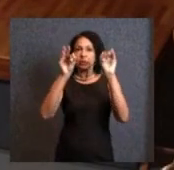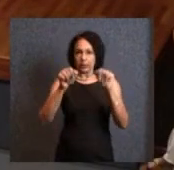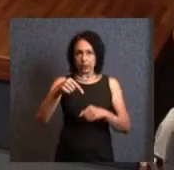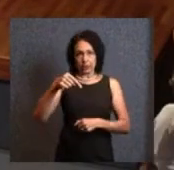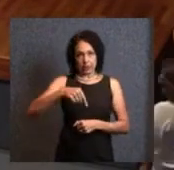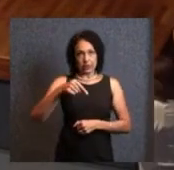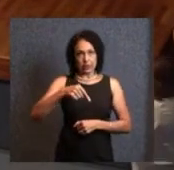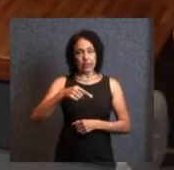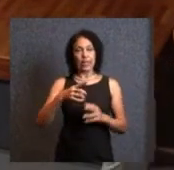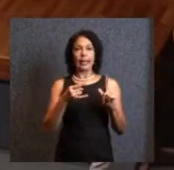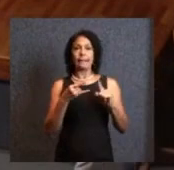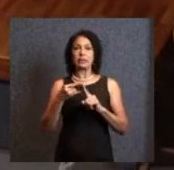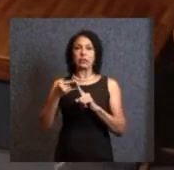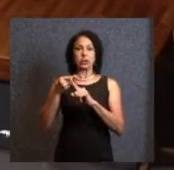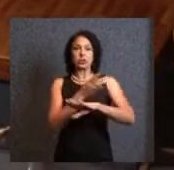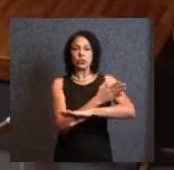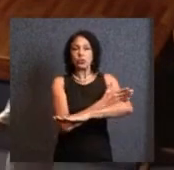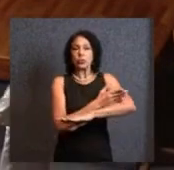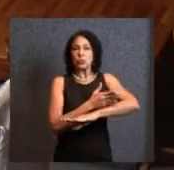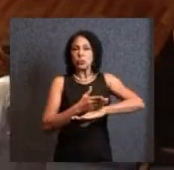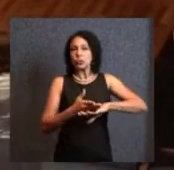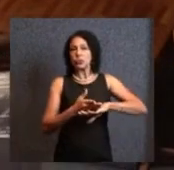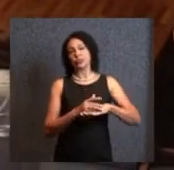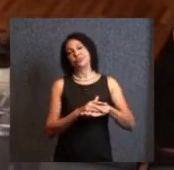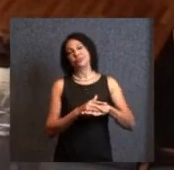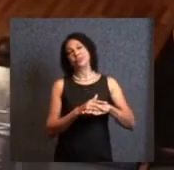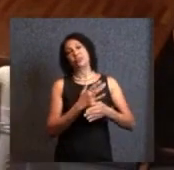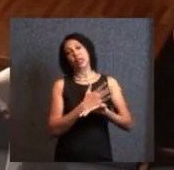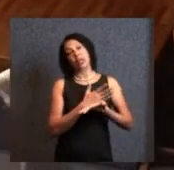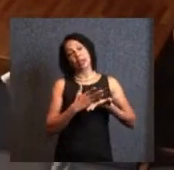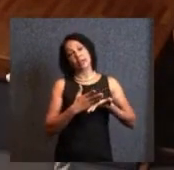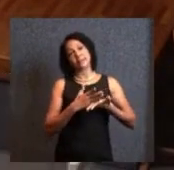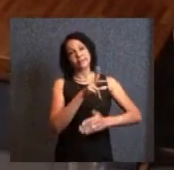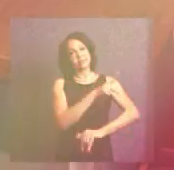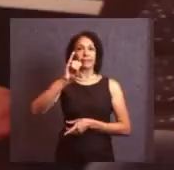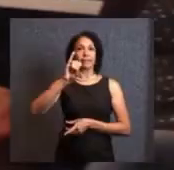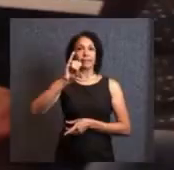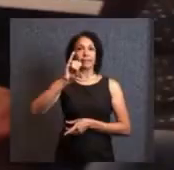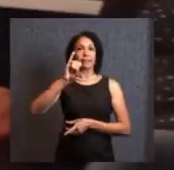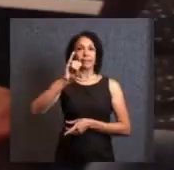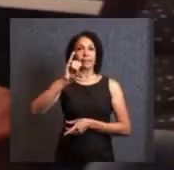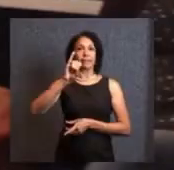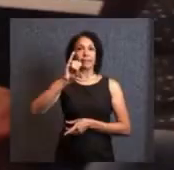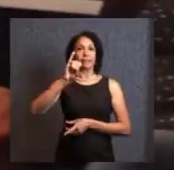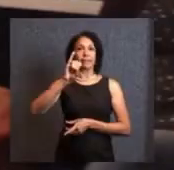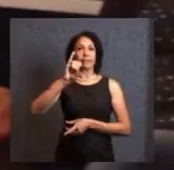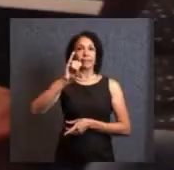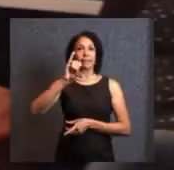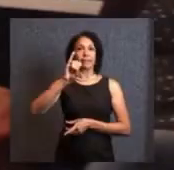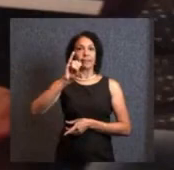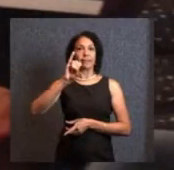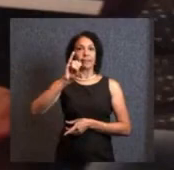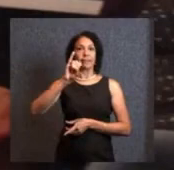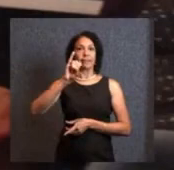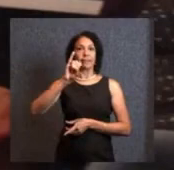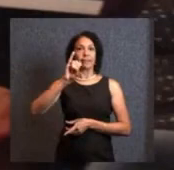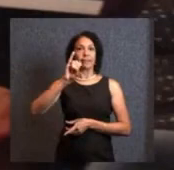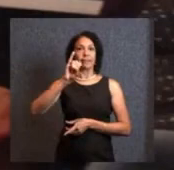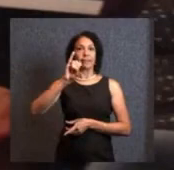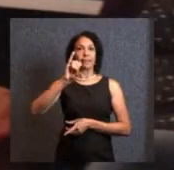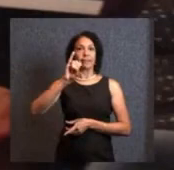nossa sessão de abertura do ano letivo 2023. Você vê como é ambiente virtual,